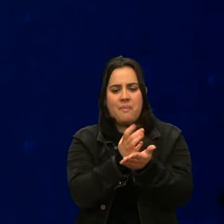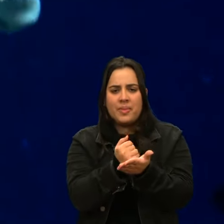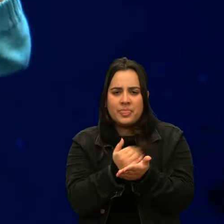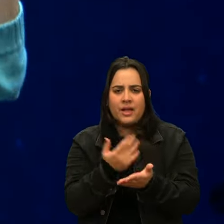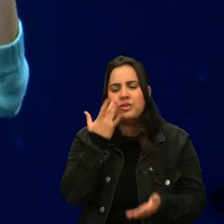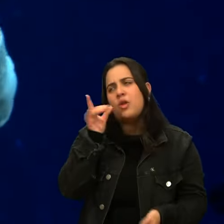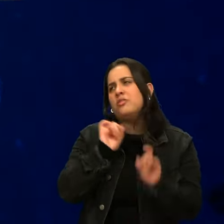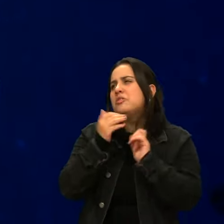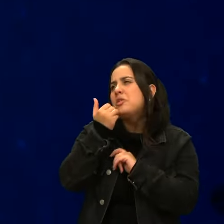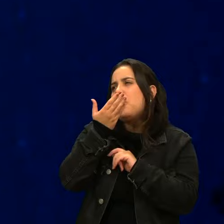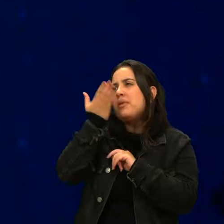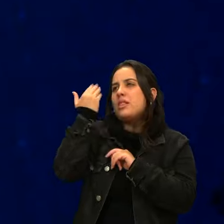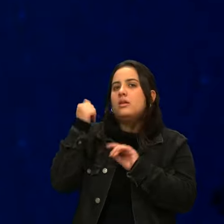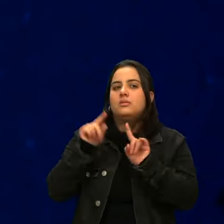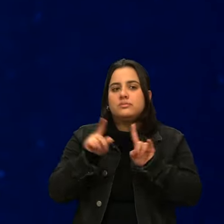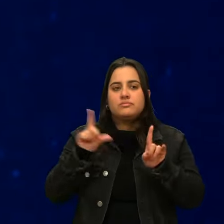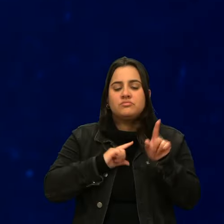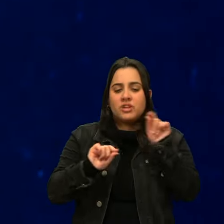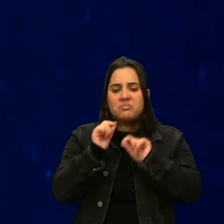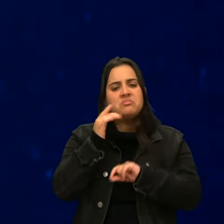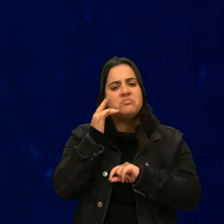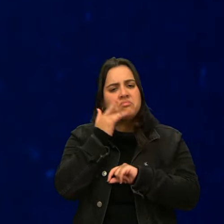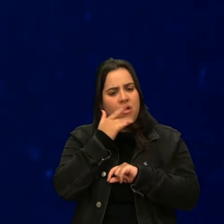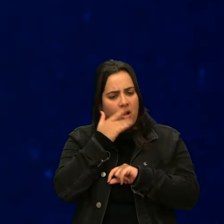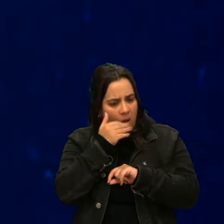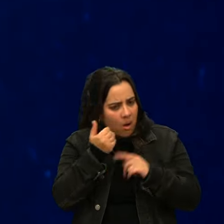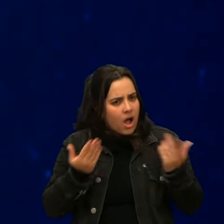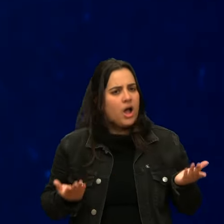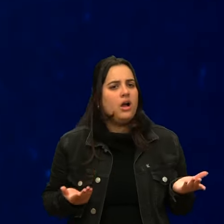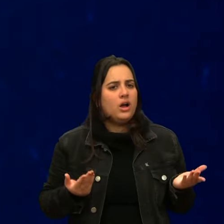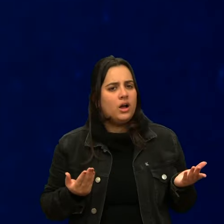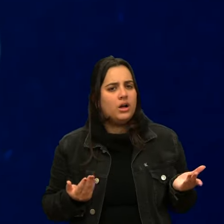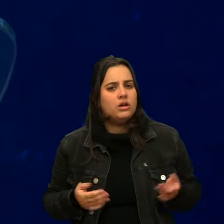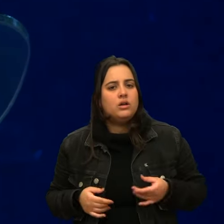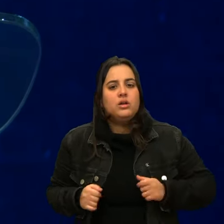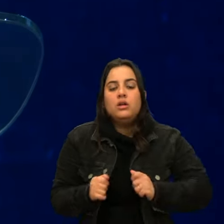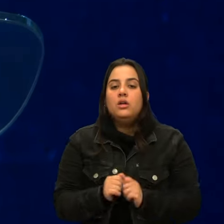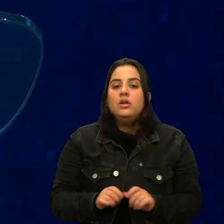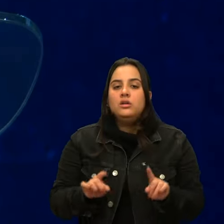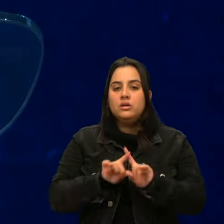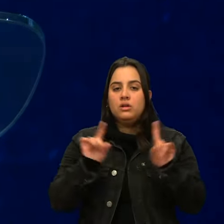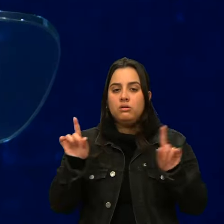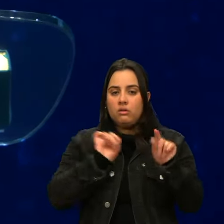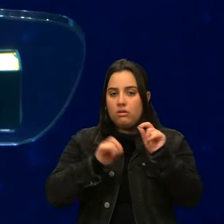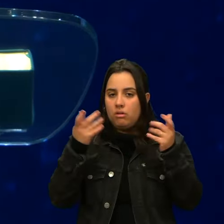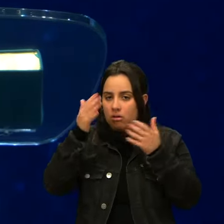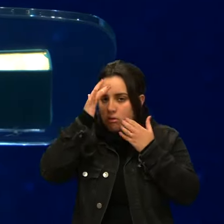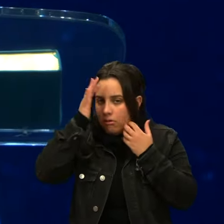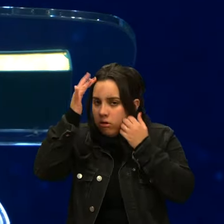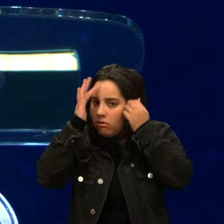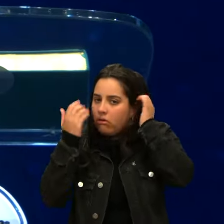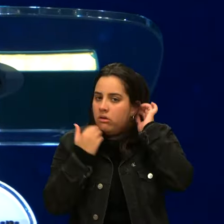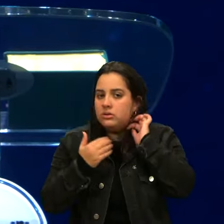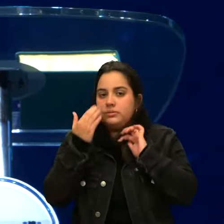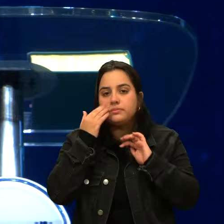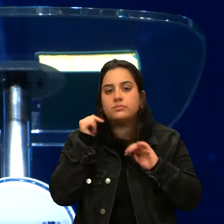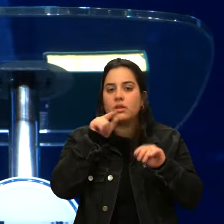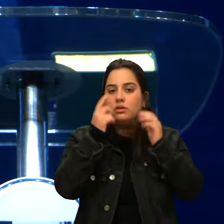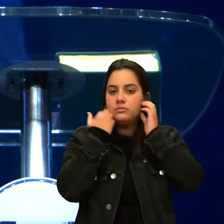comiam na época, mas devia ter muita coisa boa. Imagina eles... Gente, adolescente. Pensa aí, você